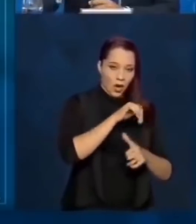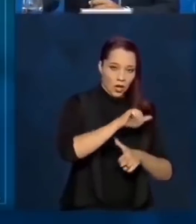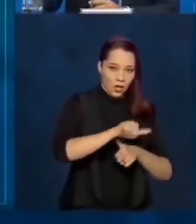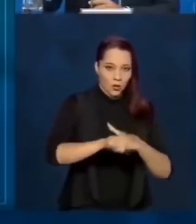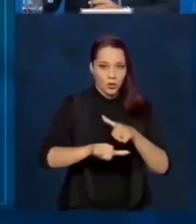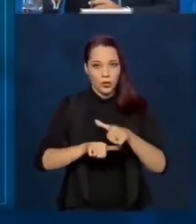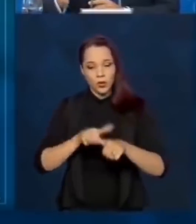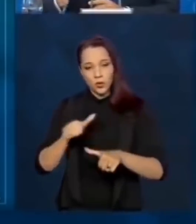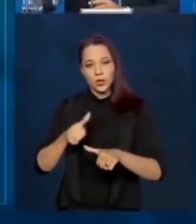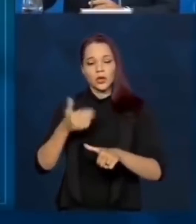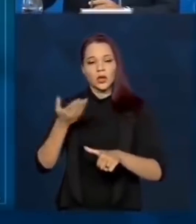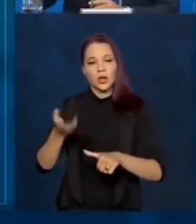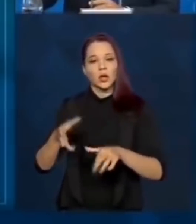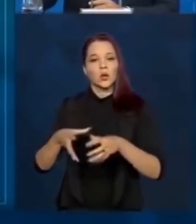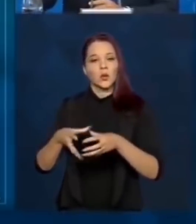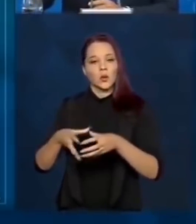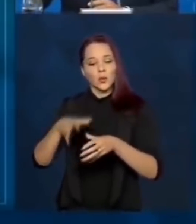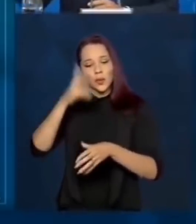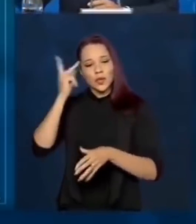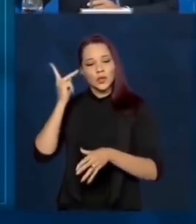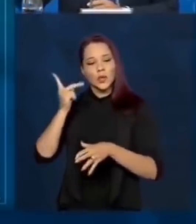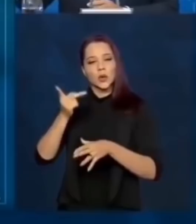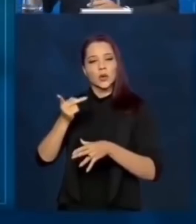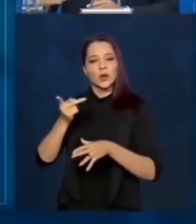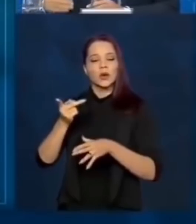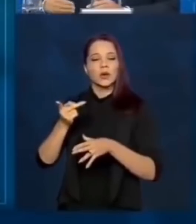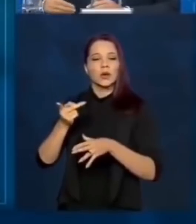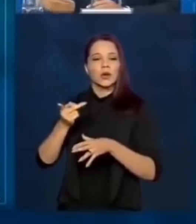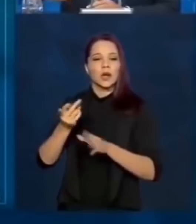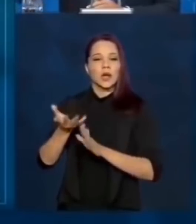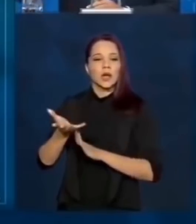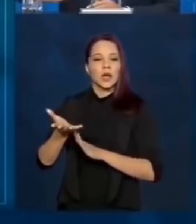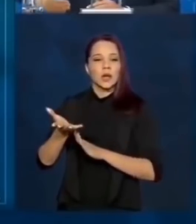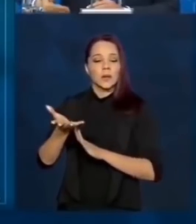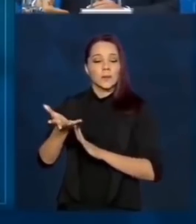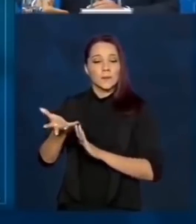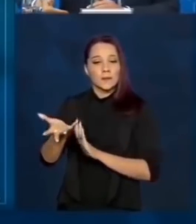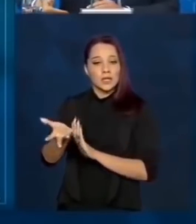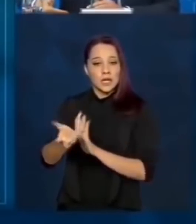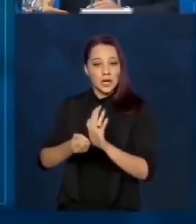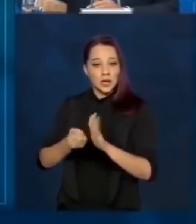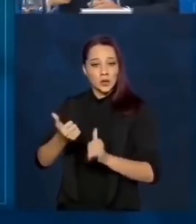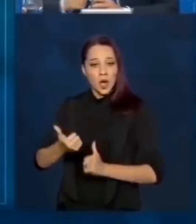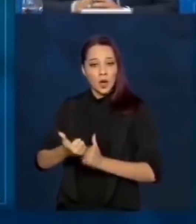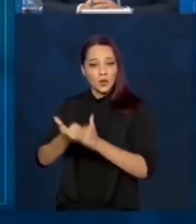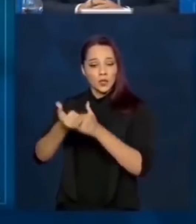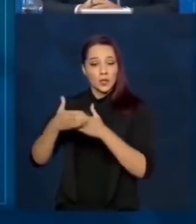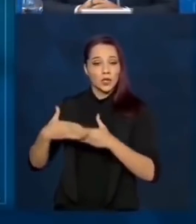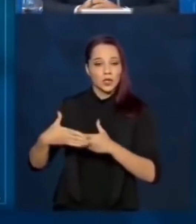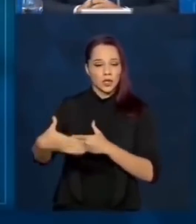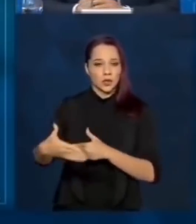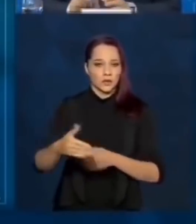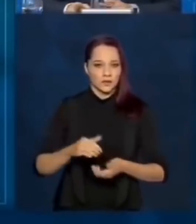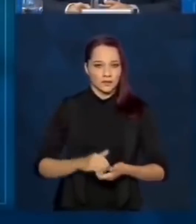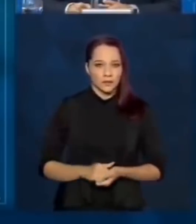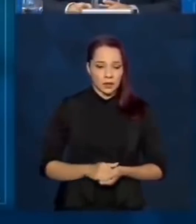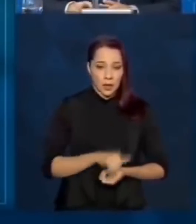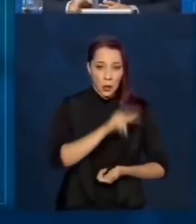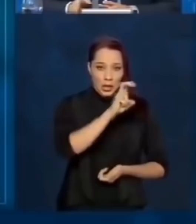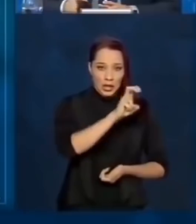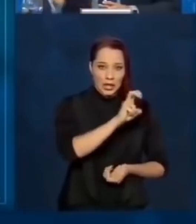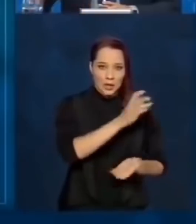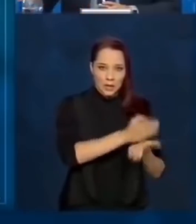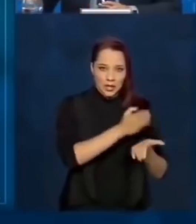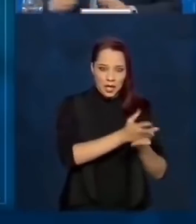extensão. O que vai acontecendo é uma migração. Assim que você receba a quinta parcela do auxílio